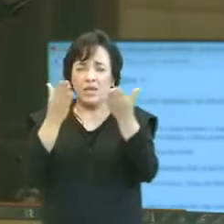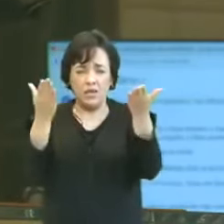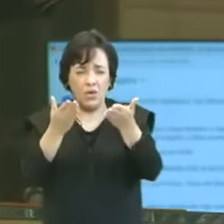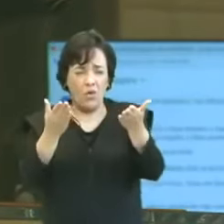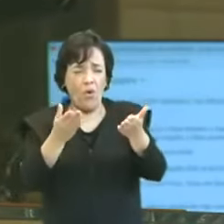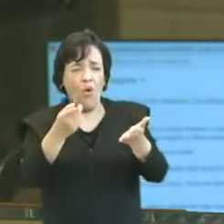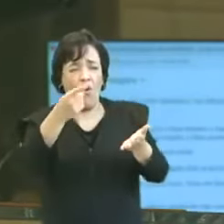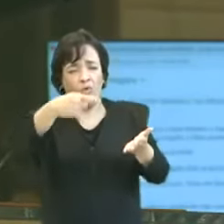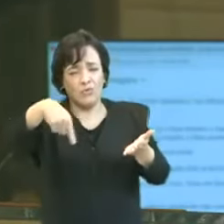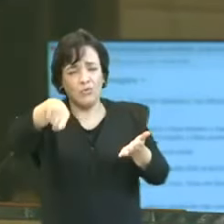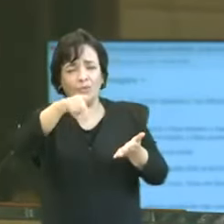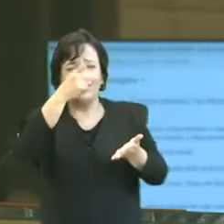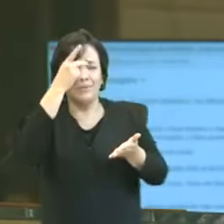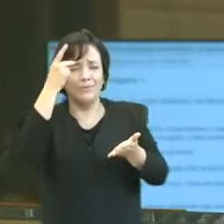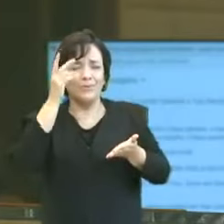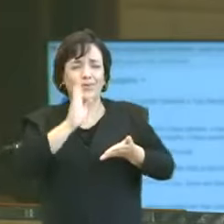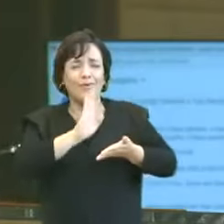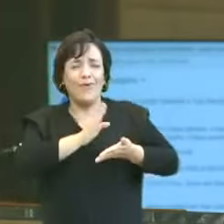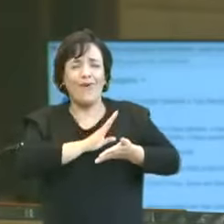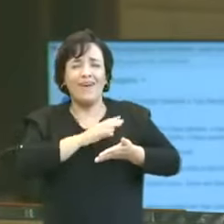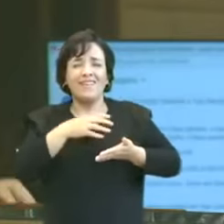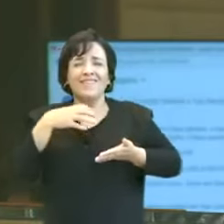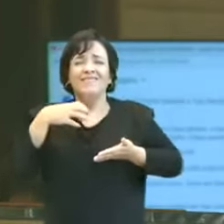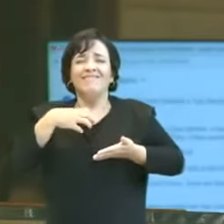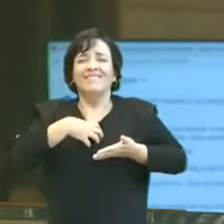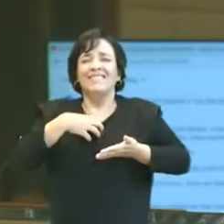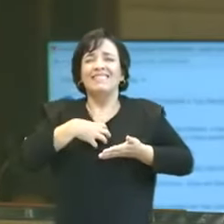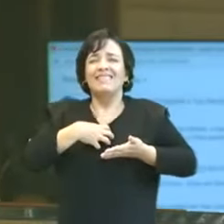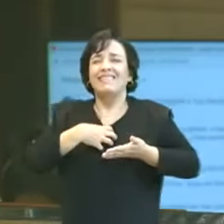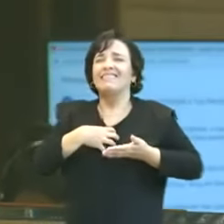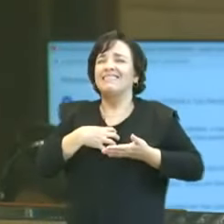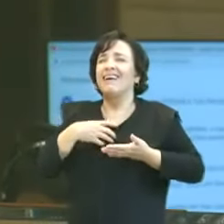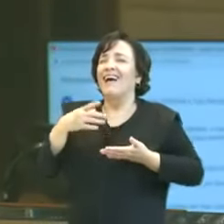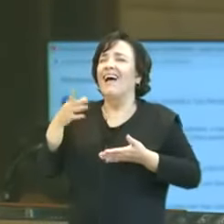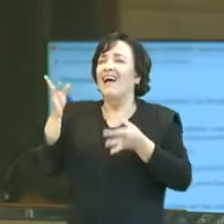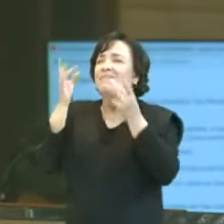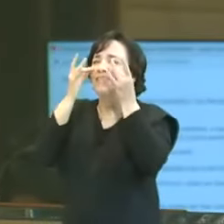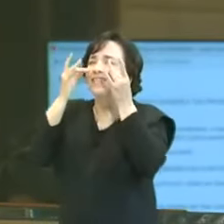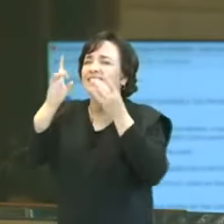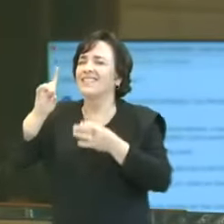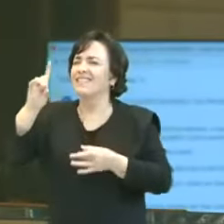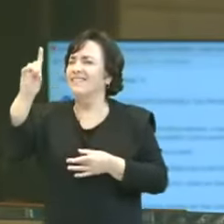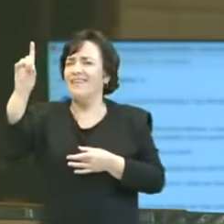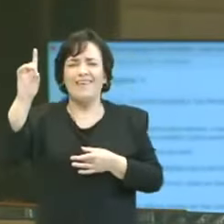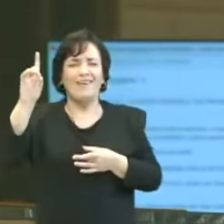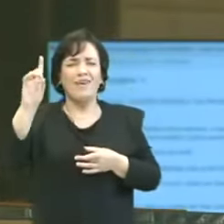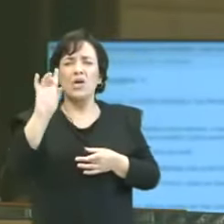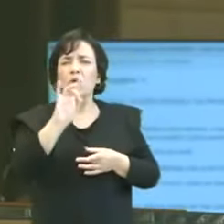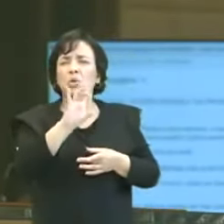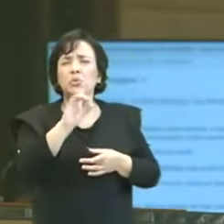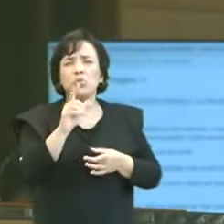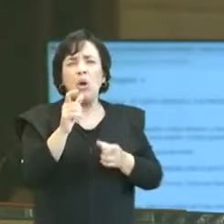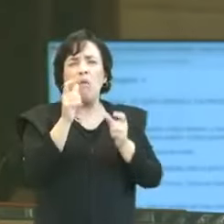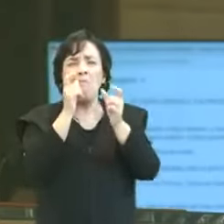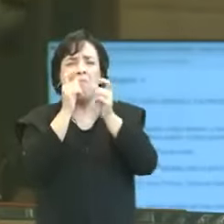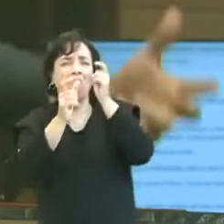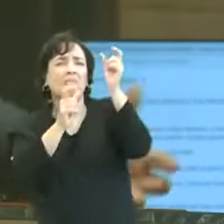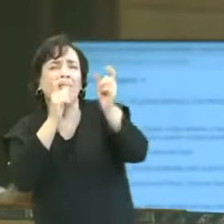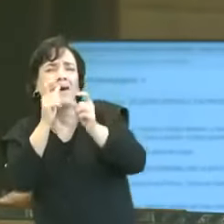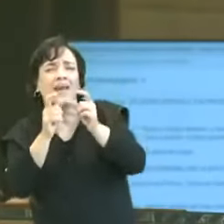sejam aquecidos pela presença de Deus neste lugar. Que não sejam palavras, mas a tua visitação aqui